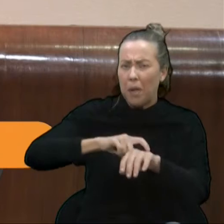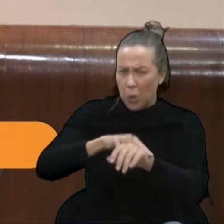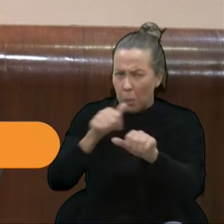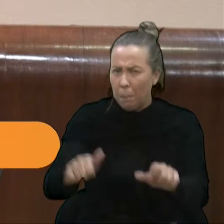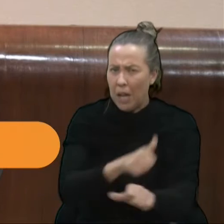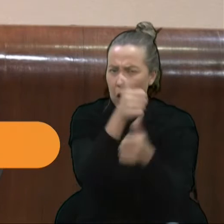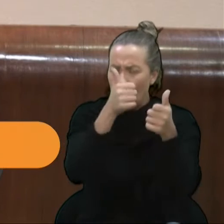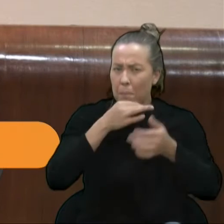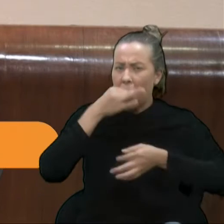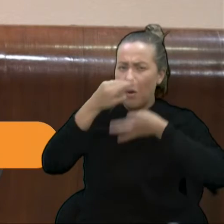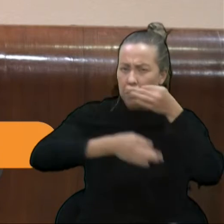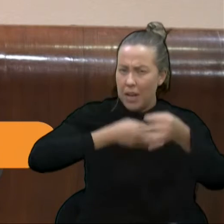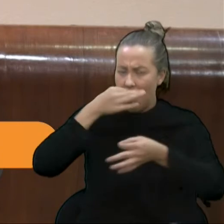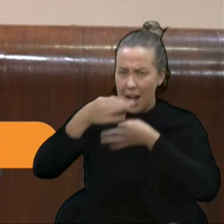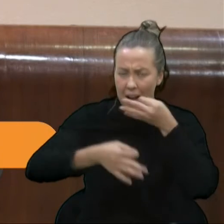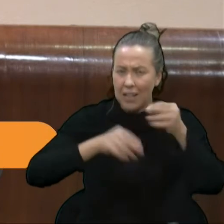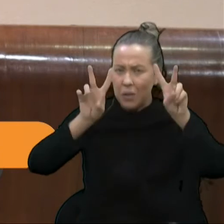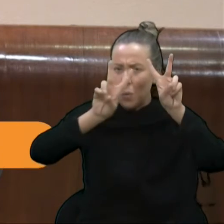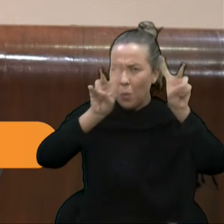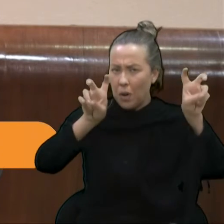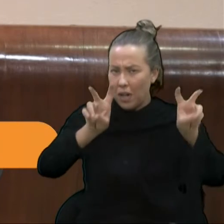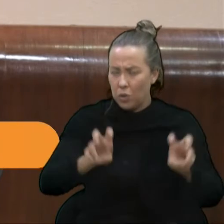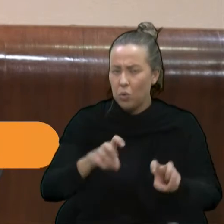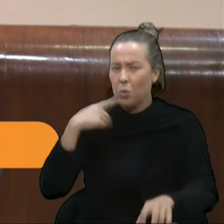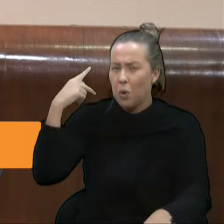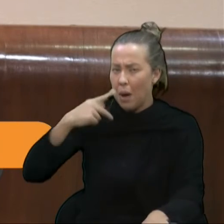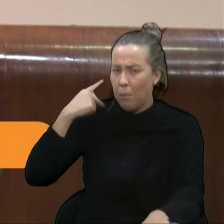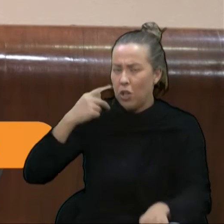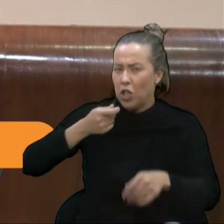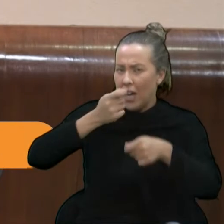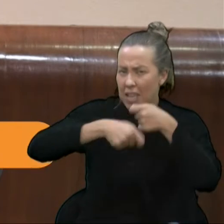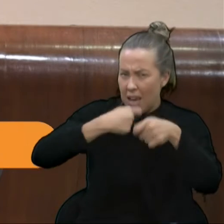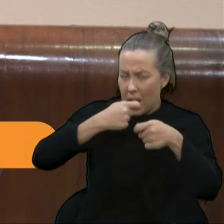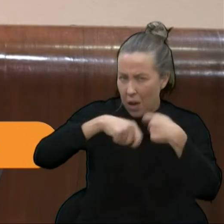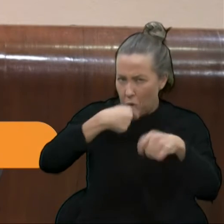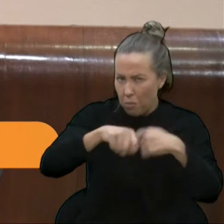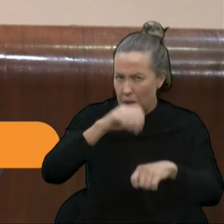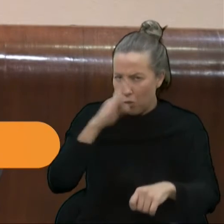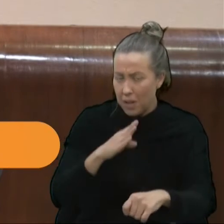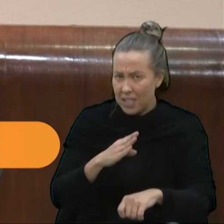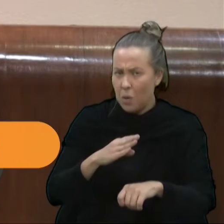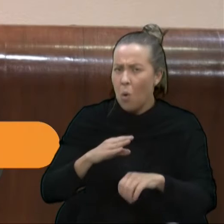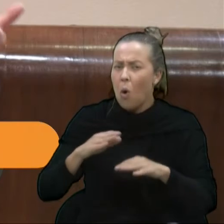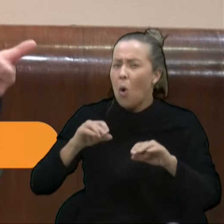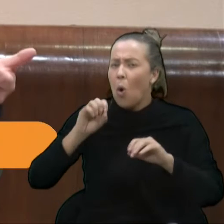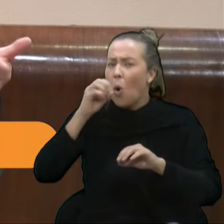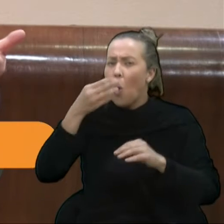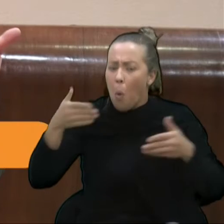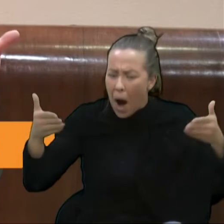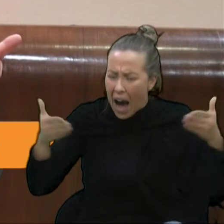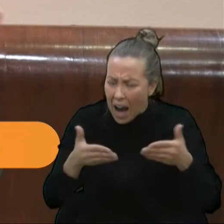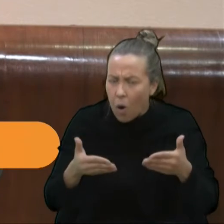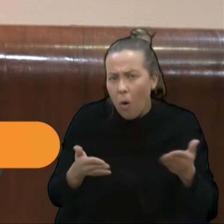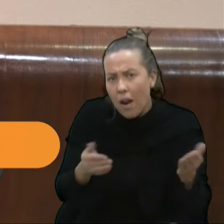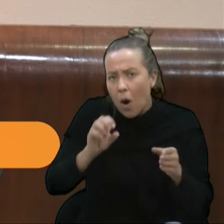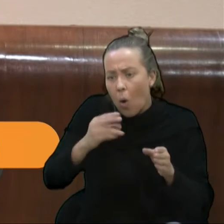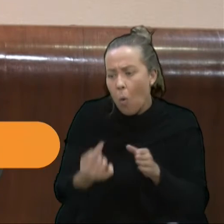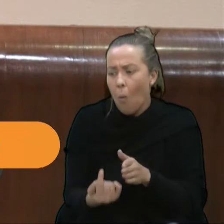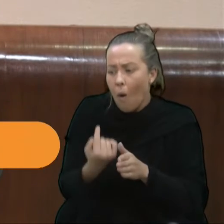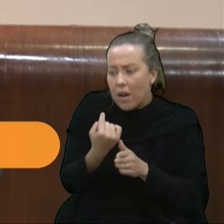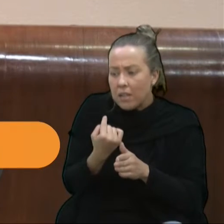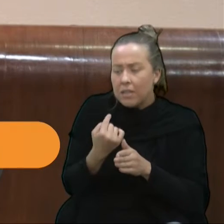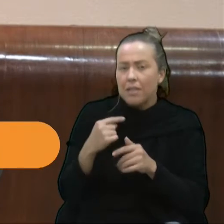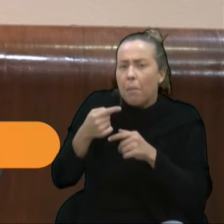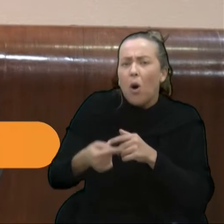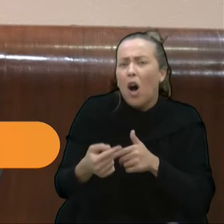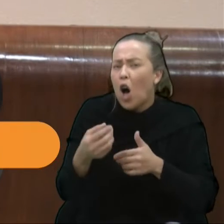sobre os assuntos, a política, a economia no Brasil, a não ser agora, uma época antes, ou este é o melhor